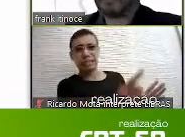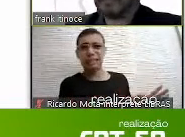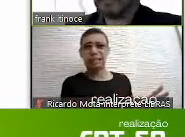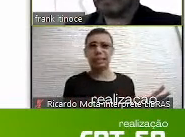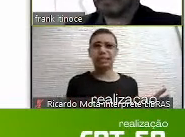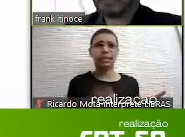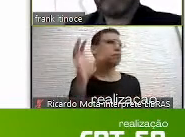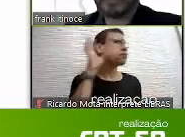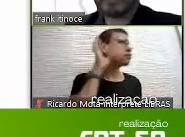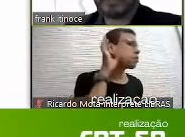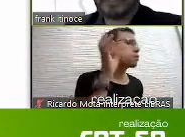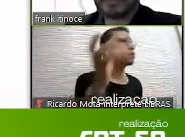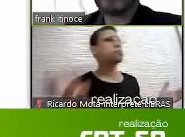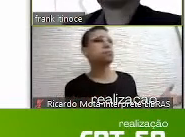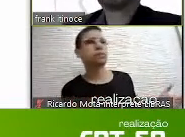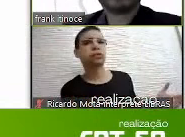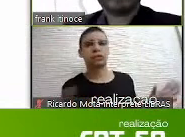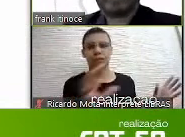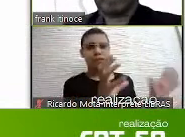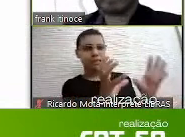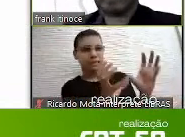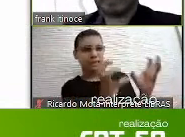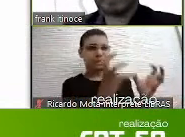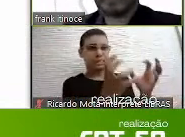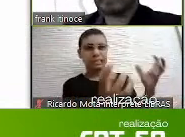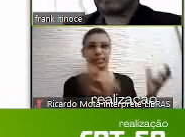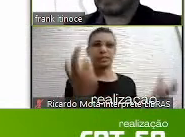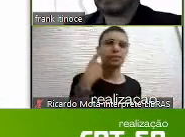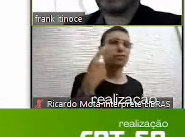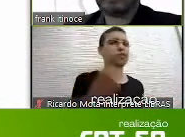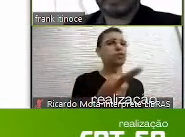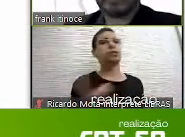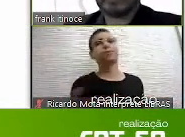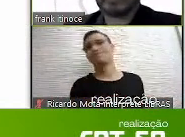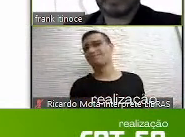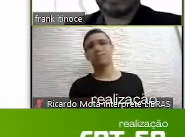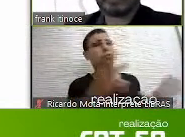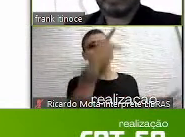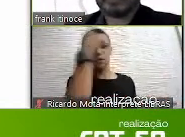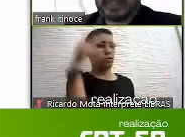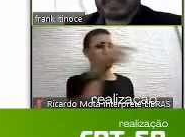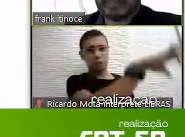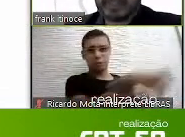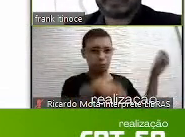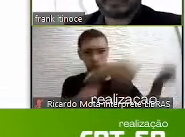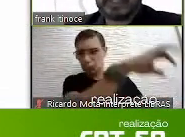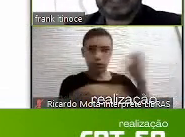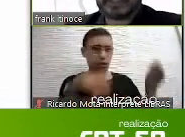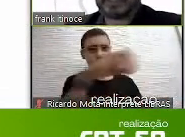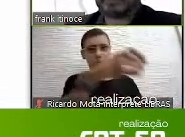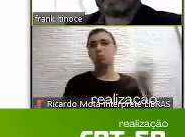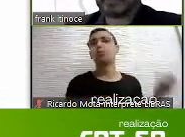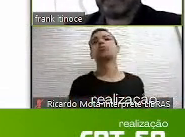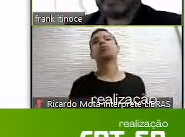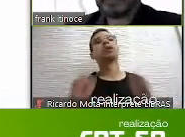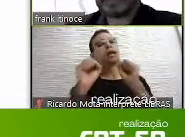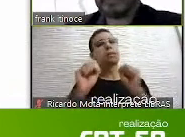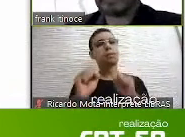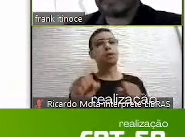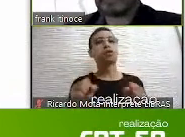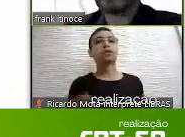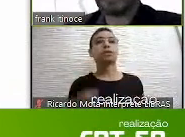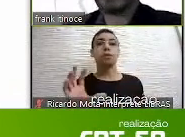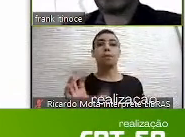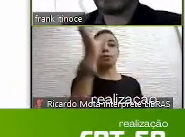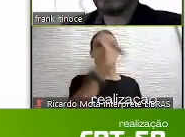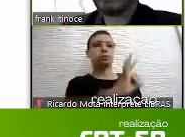está crepitando. Já pode tirar todo mundo. Então, o bombeiro, ele tem esse poder de polícia de tirar todo mundo. Lógico que ele vai